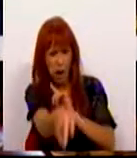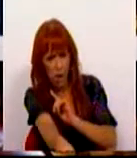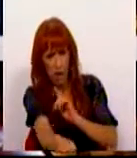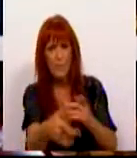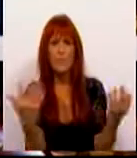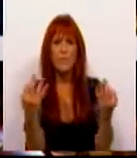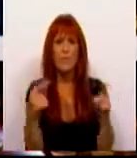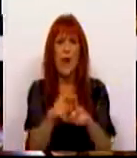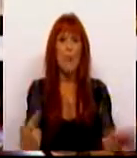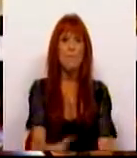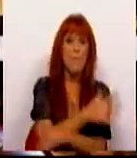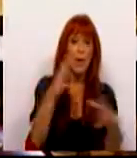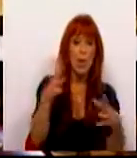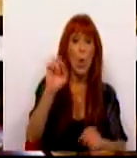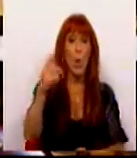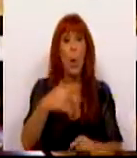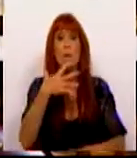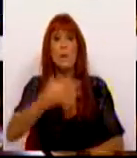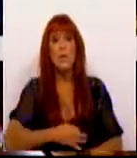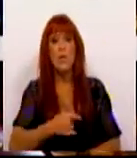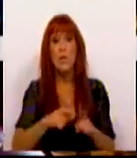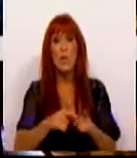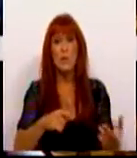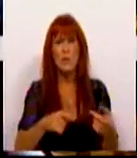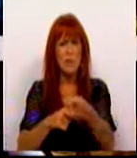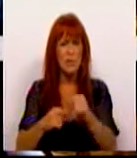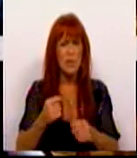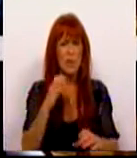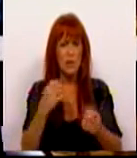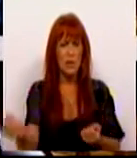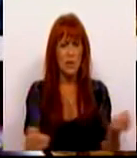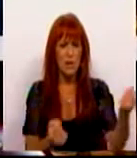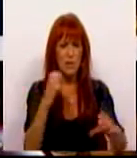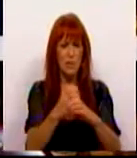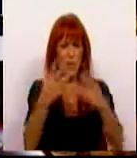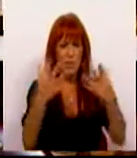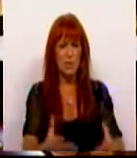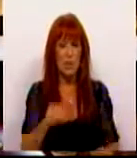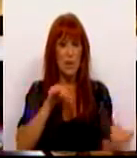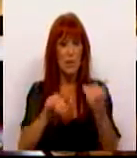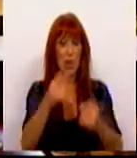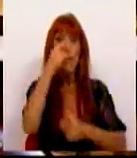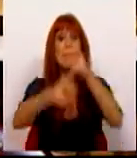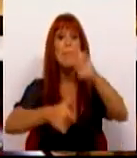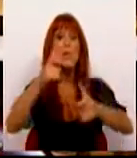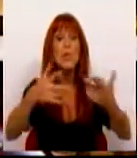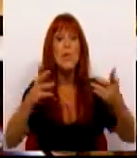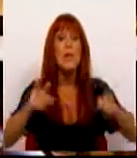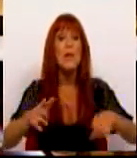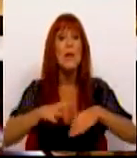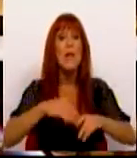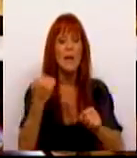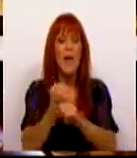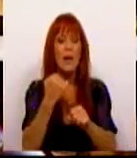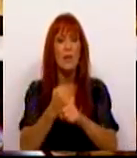Com efeito, a grande maioria, ou mesmo a totalidade dos motoristas de veículos pesados de transporte rodoviário de passageiros, exercem a